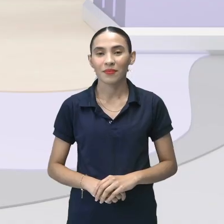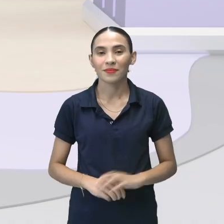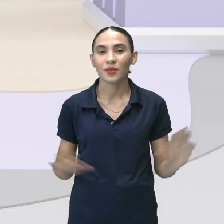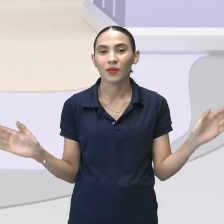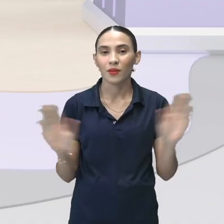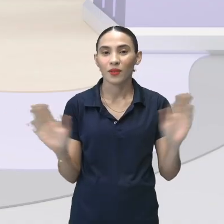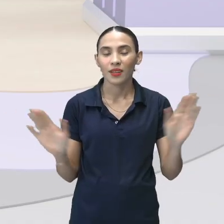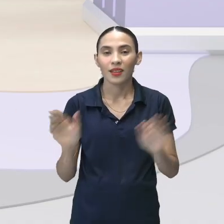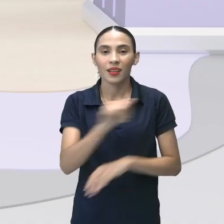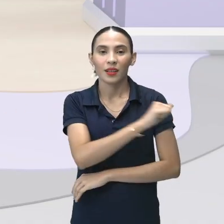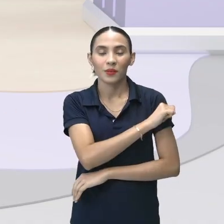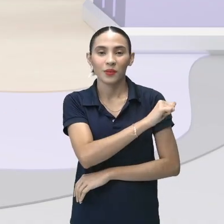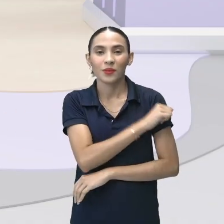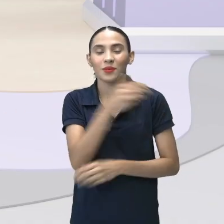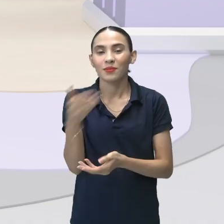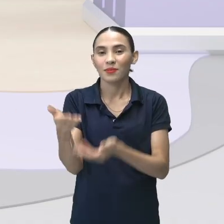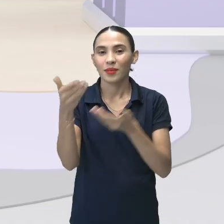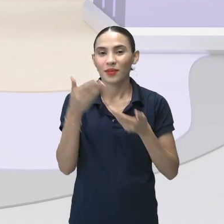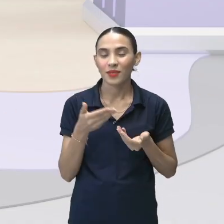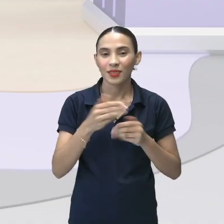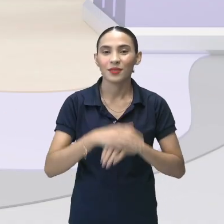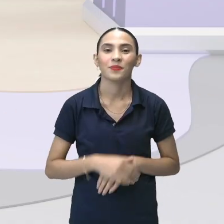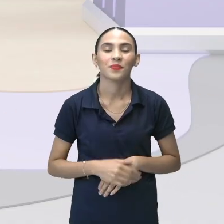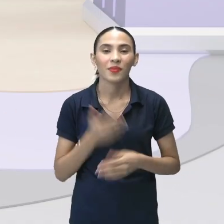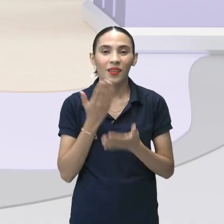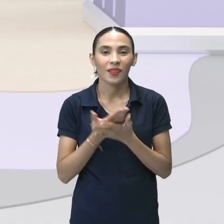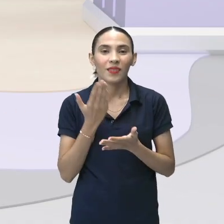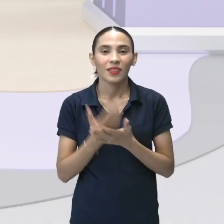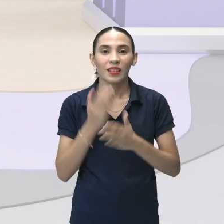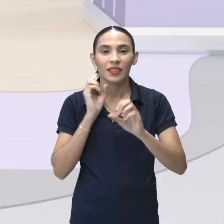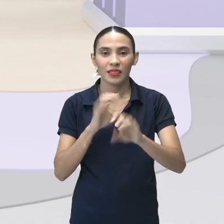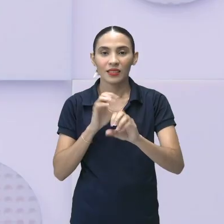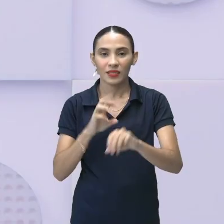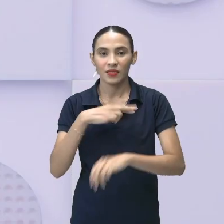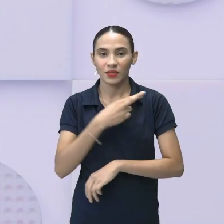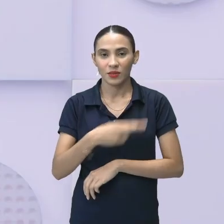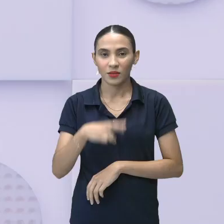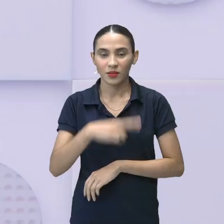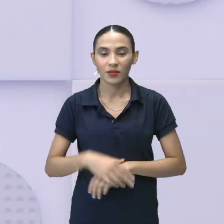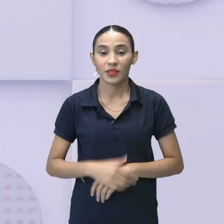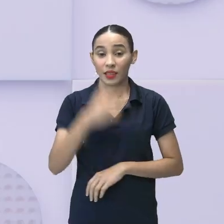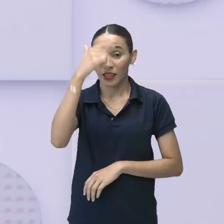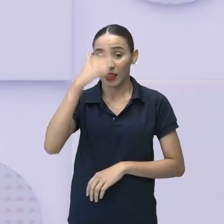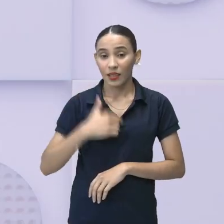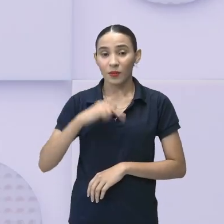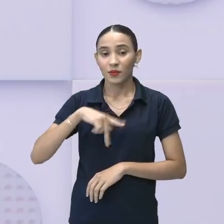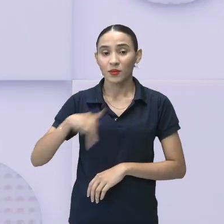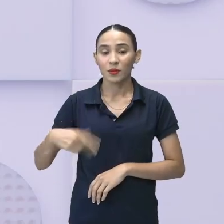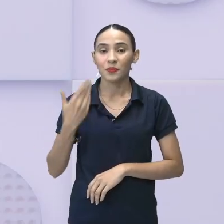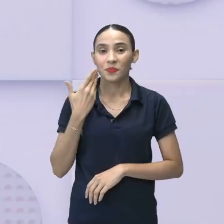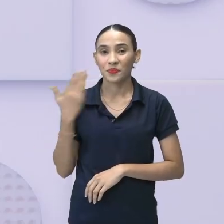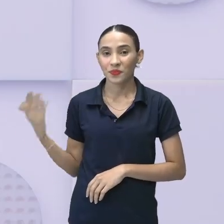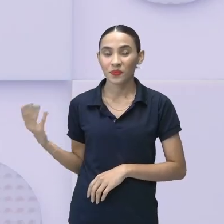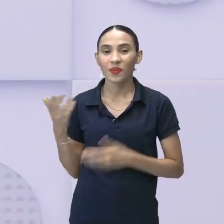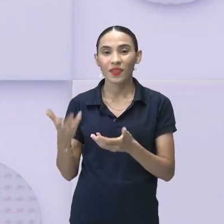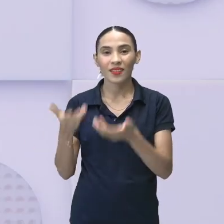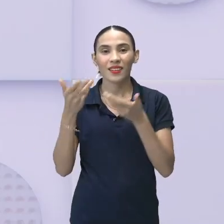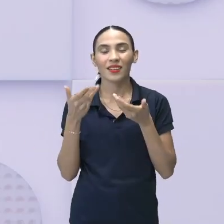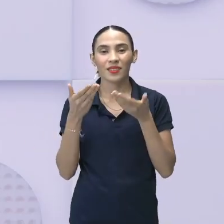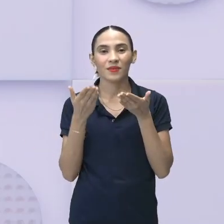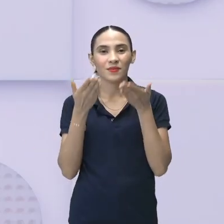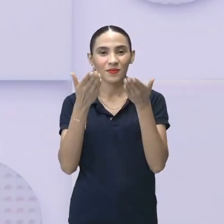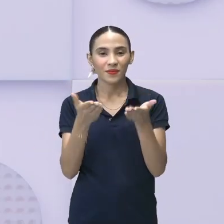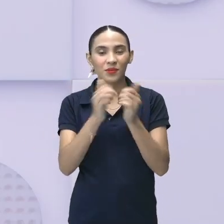Olá, meu caro aluno, minha cara aluna, seja bem-vindo e bem-vinda à nossa aula de ensino religioso. Eu sou o professor Yuri Lima e quero te convidar